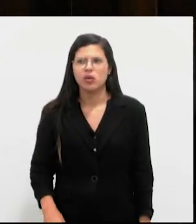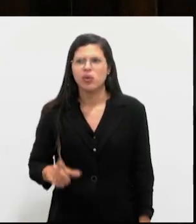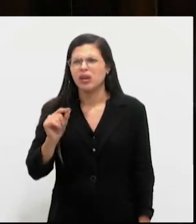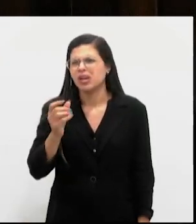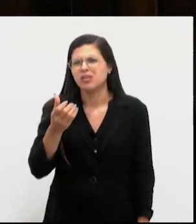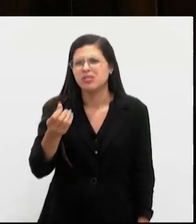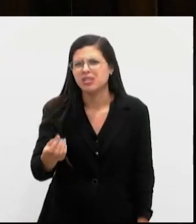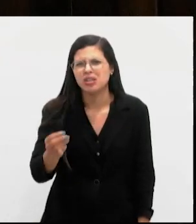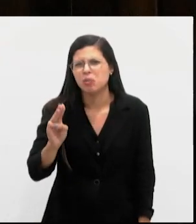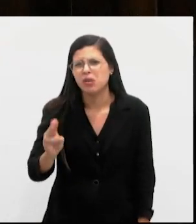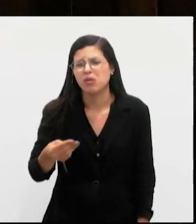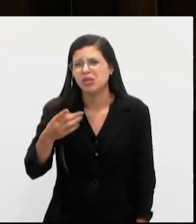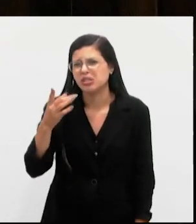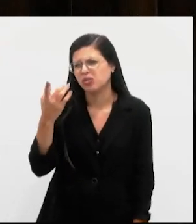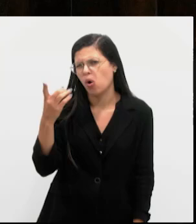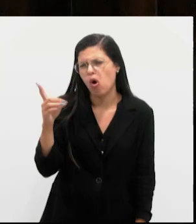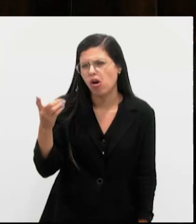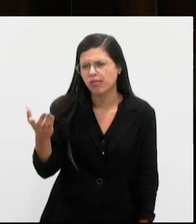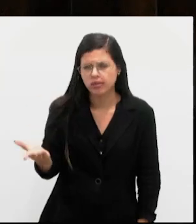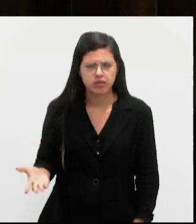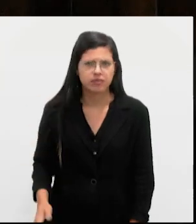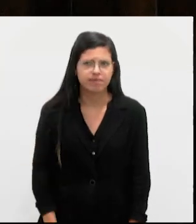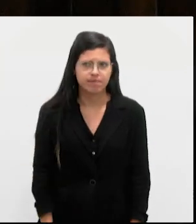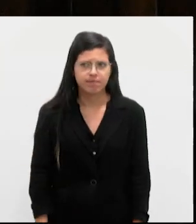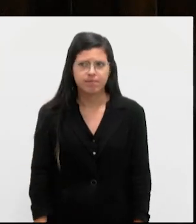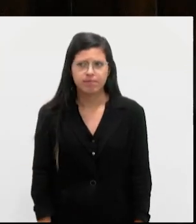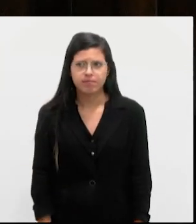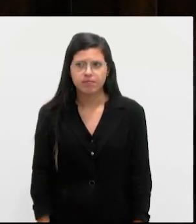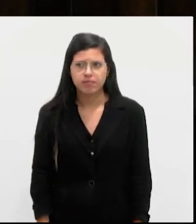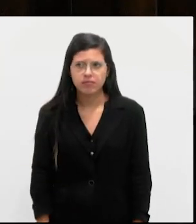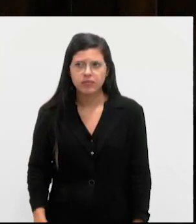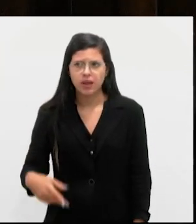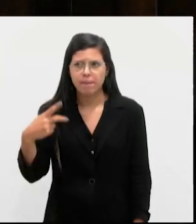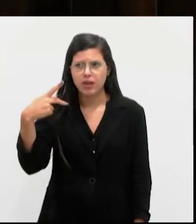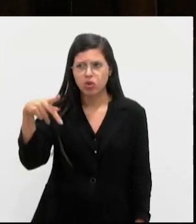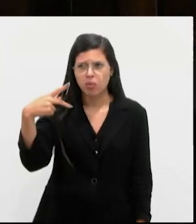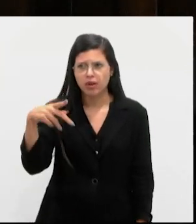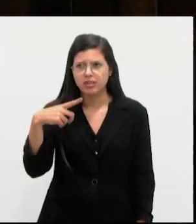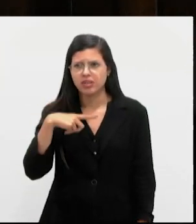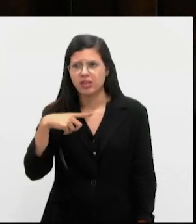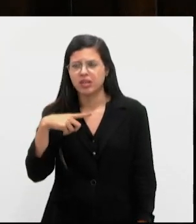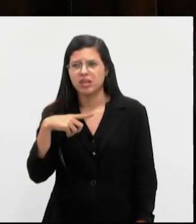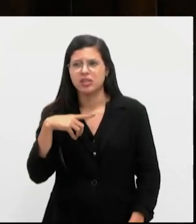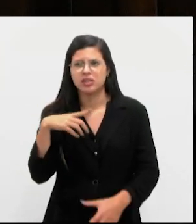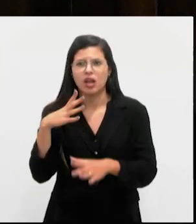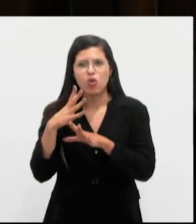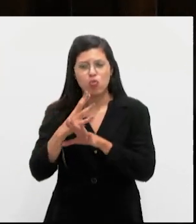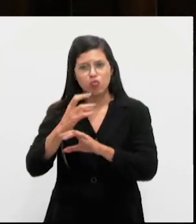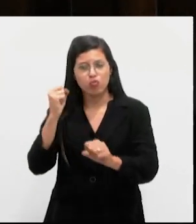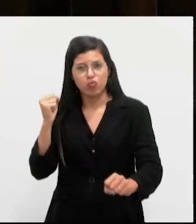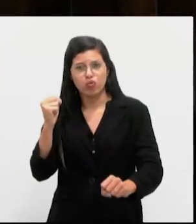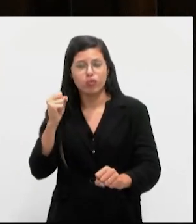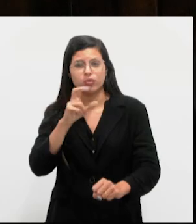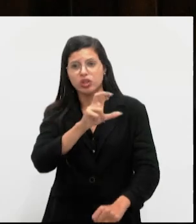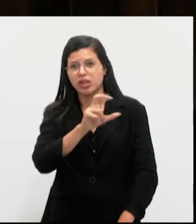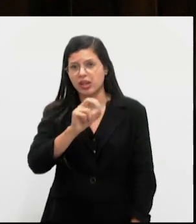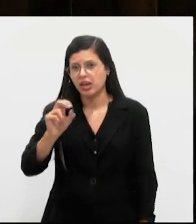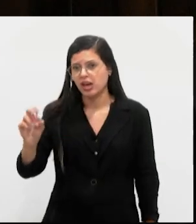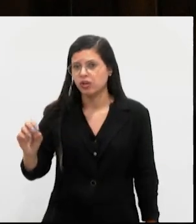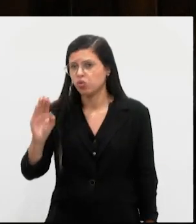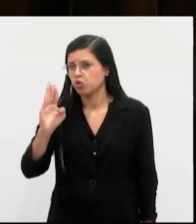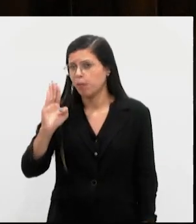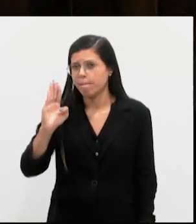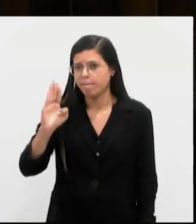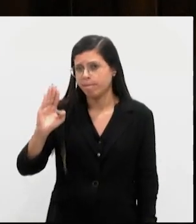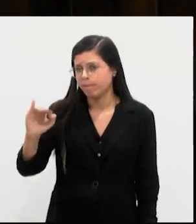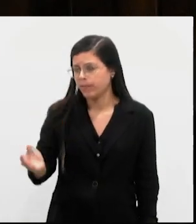de dólares? Diante da Petrobras, que tem um lucro de 500 bi por ano,